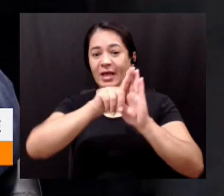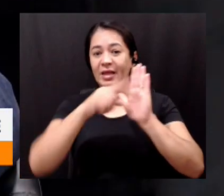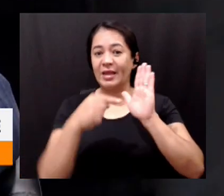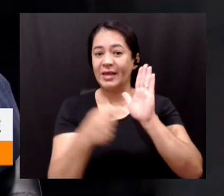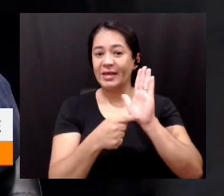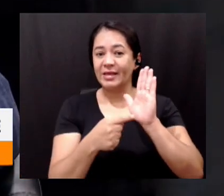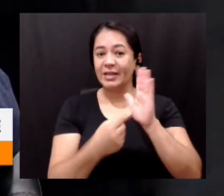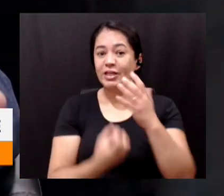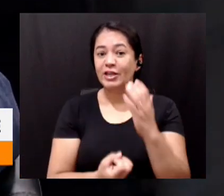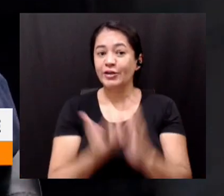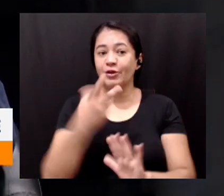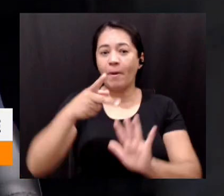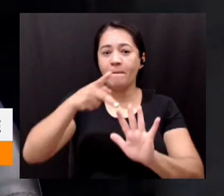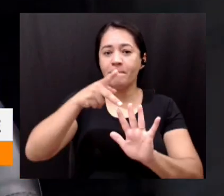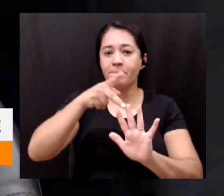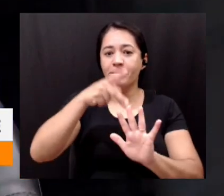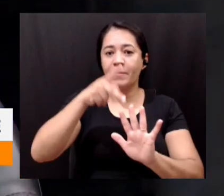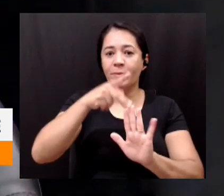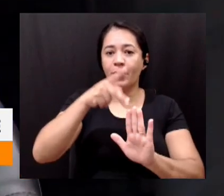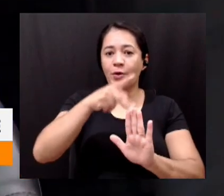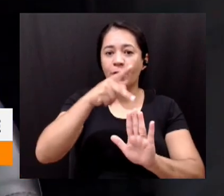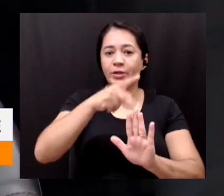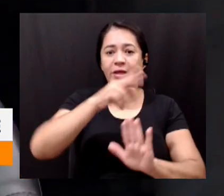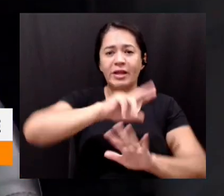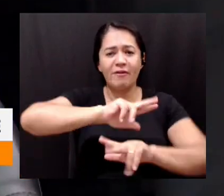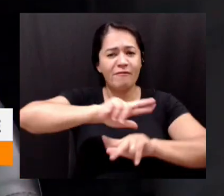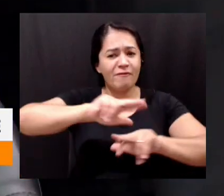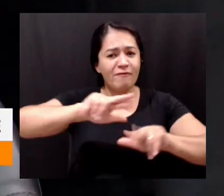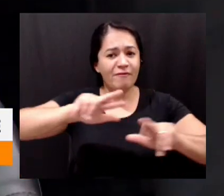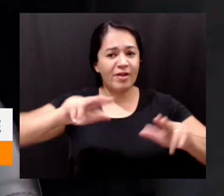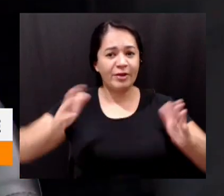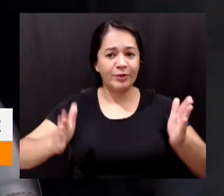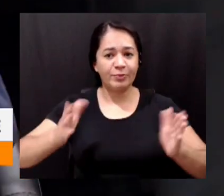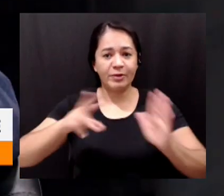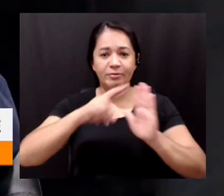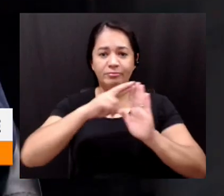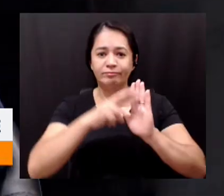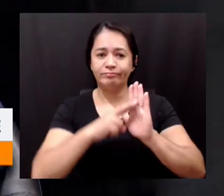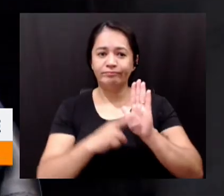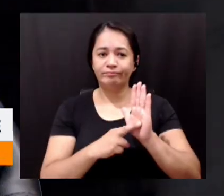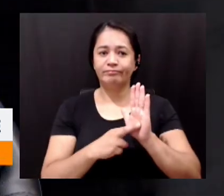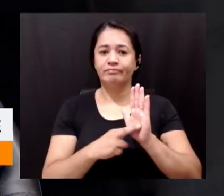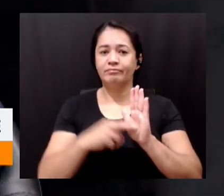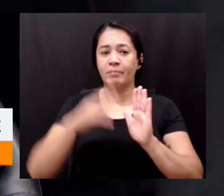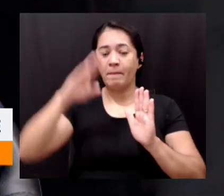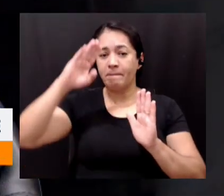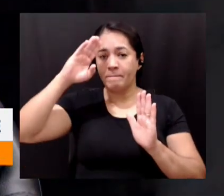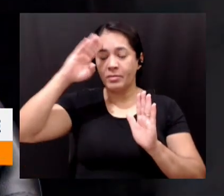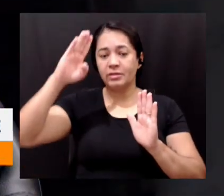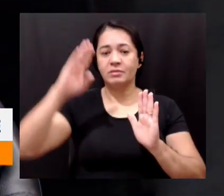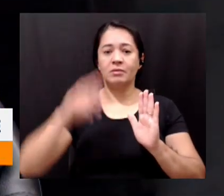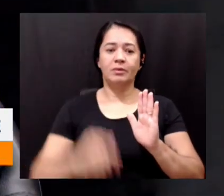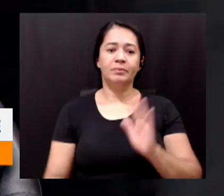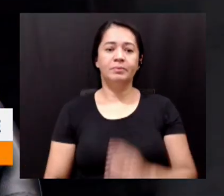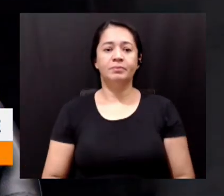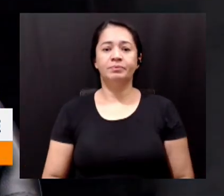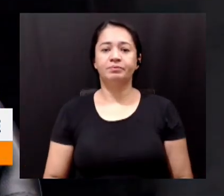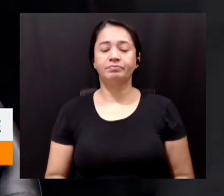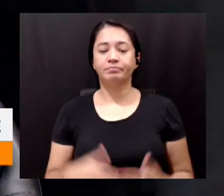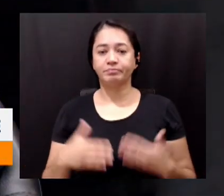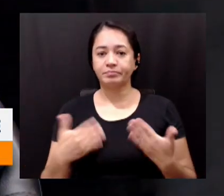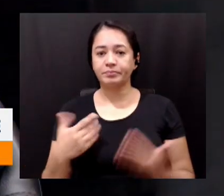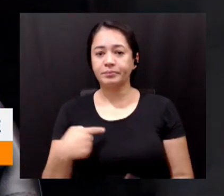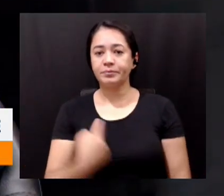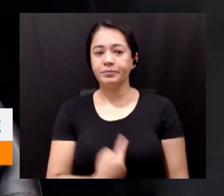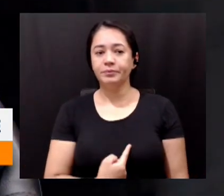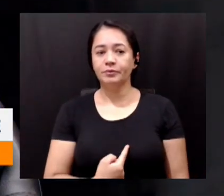nesse período também, que regulamenta algumas coisas mais temáticas, mais específicas, né? Então, no anexo,